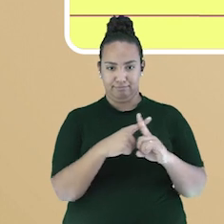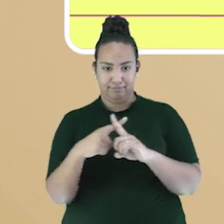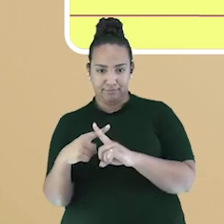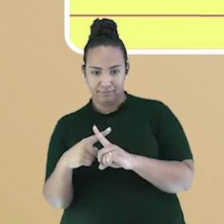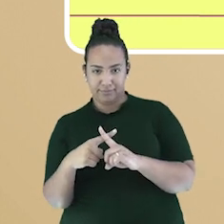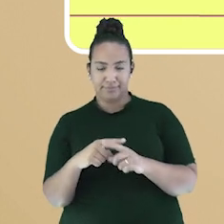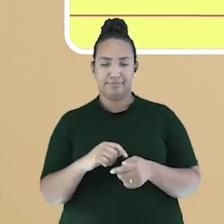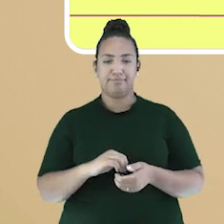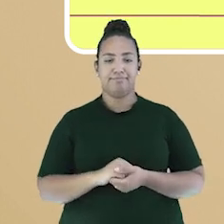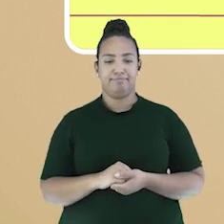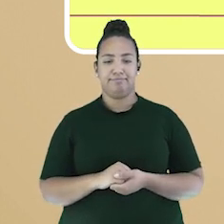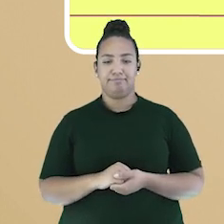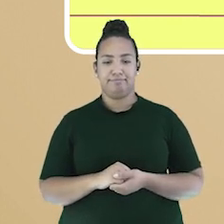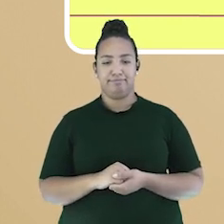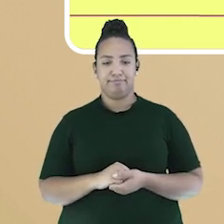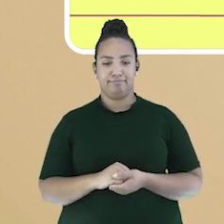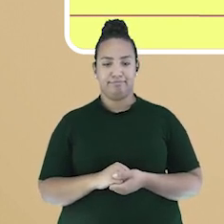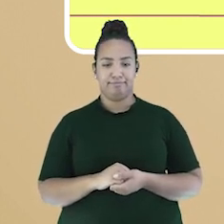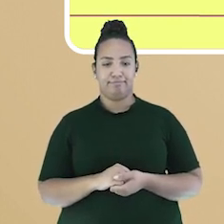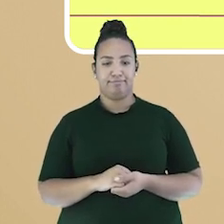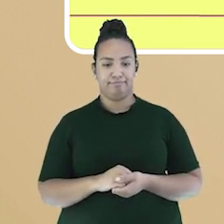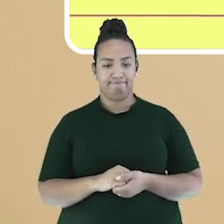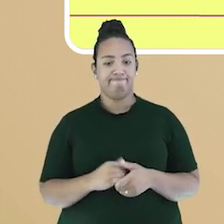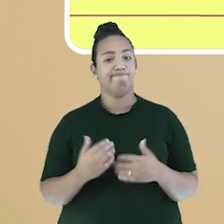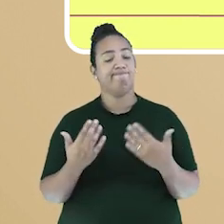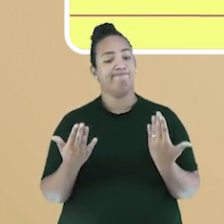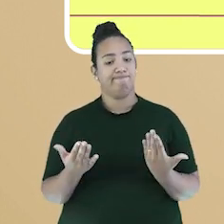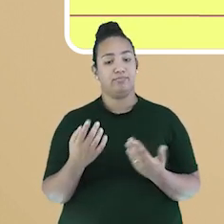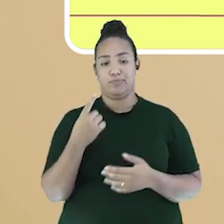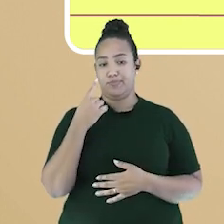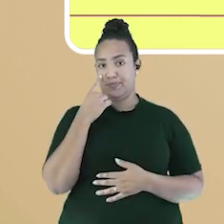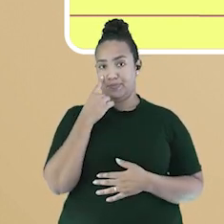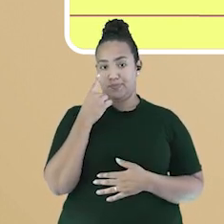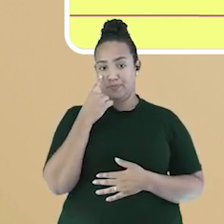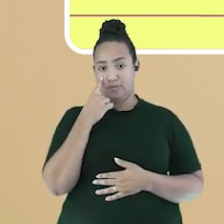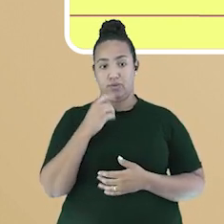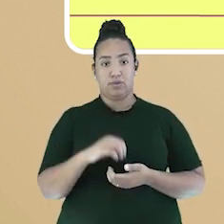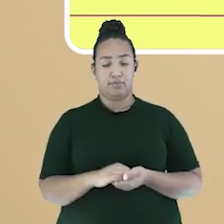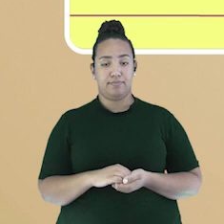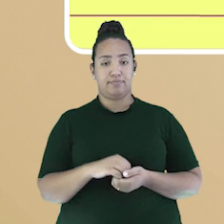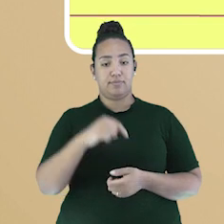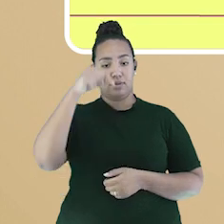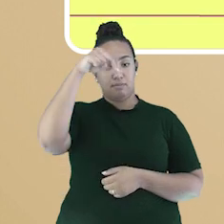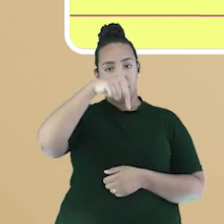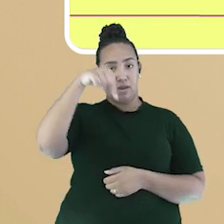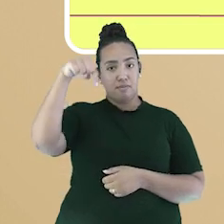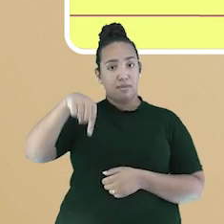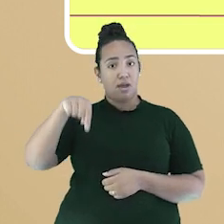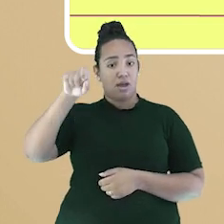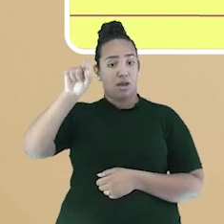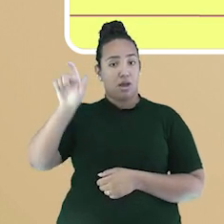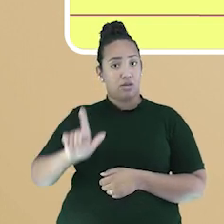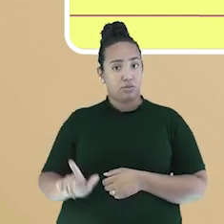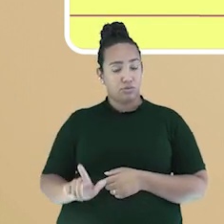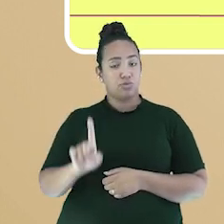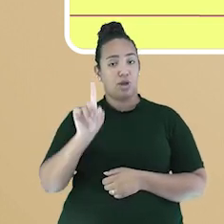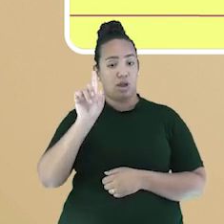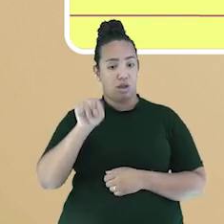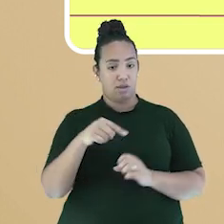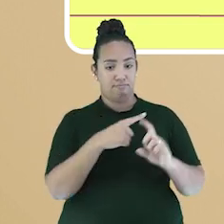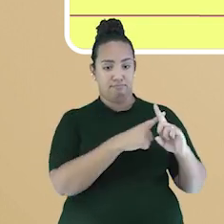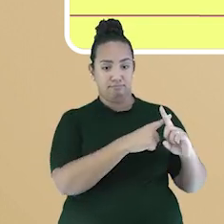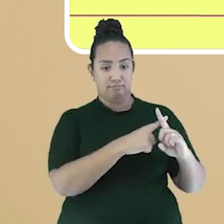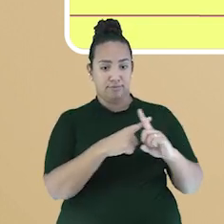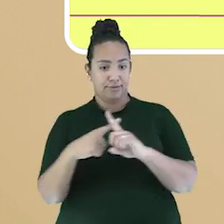decomposição pois bem Observe que as setas azuis mostram a decomposição com o sinal da